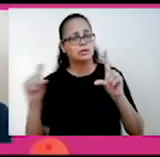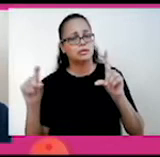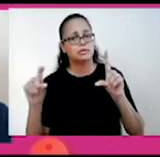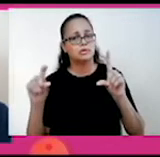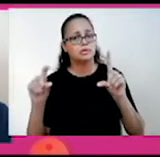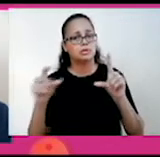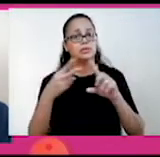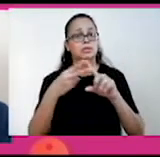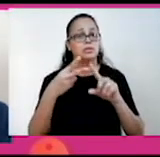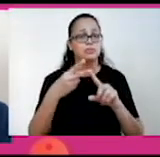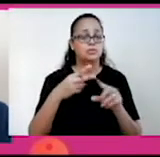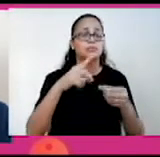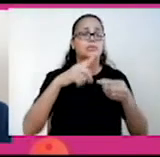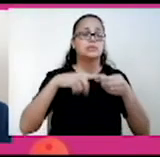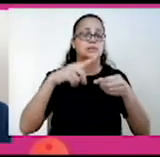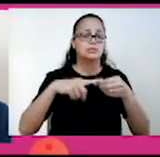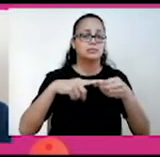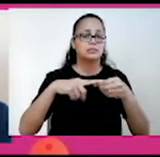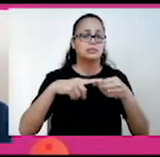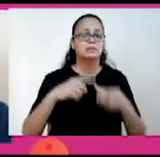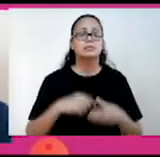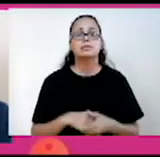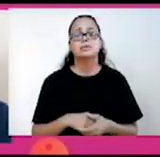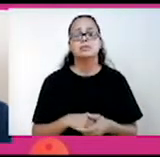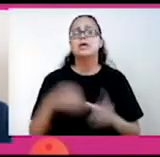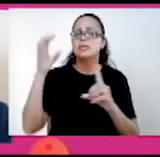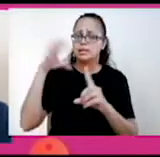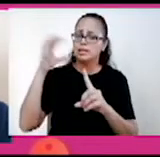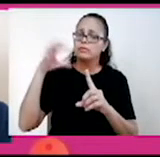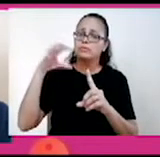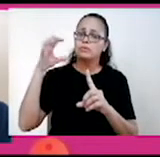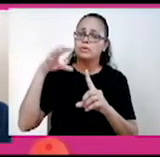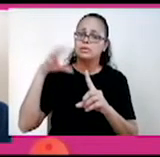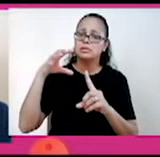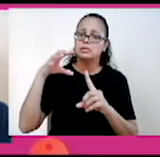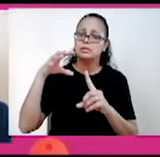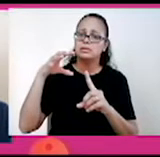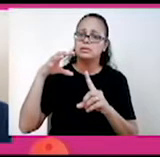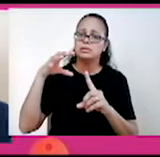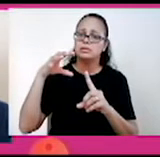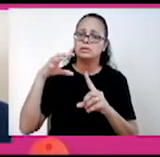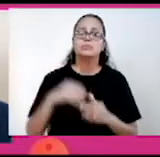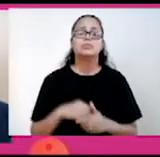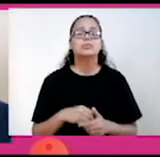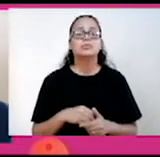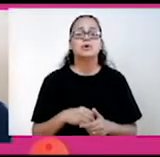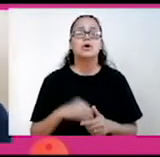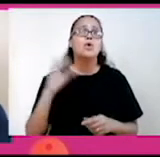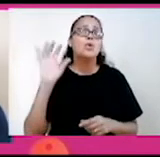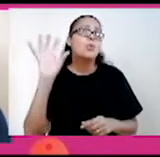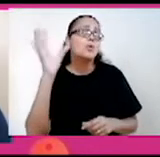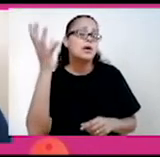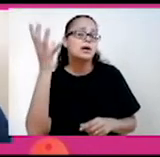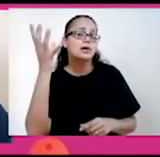de Manaus, né, e se pode ser o clima que está influenciando aí, né, desculpa, se pode ser o relevo que está influenciando aí o